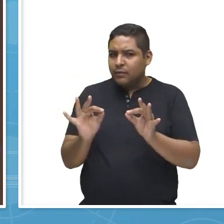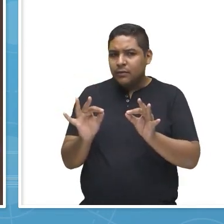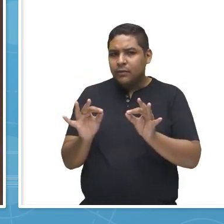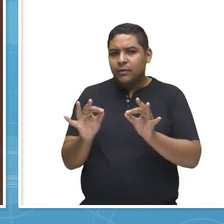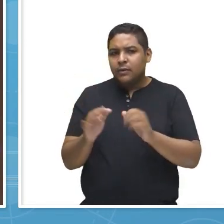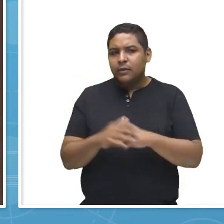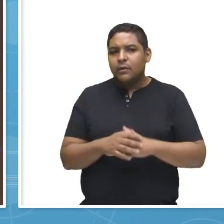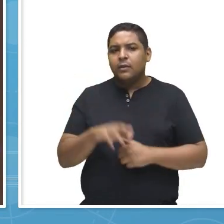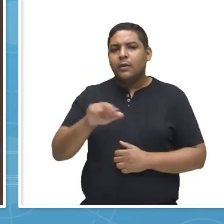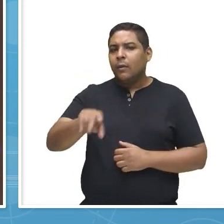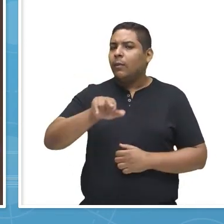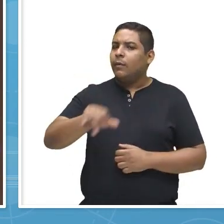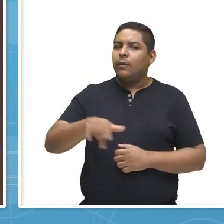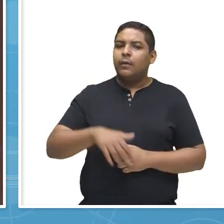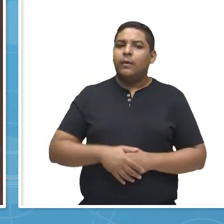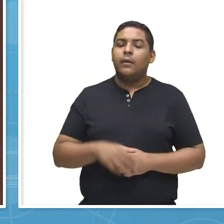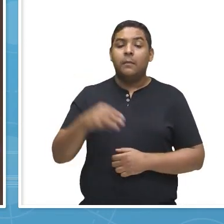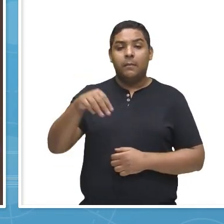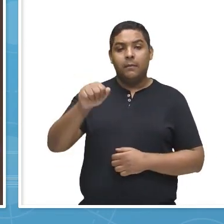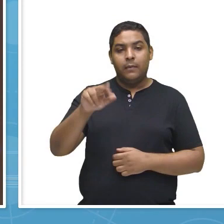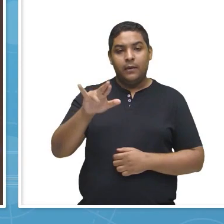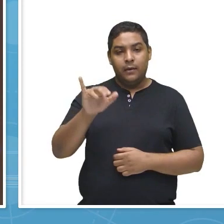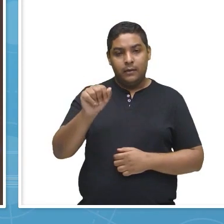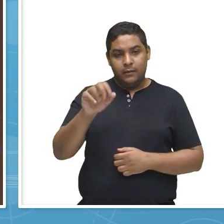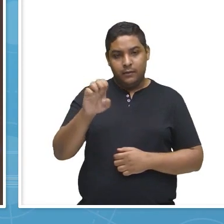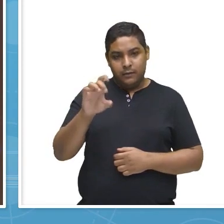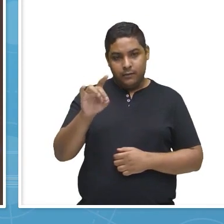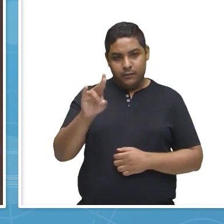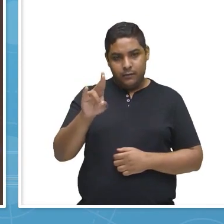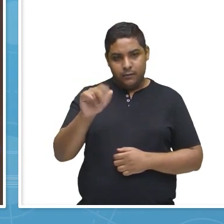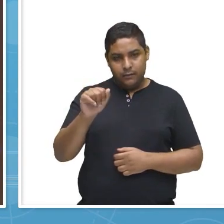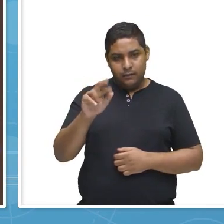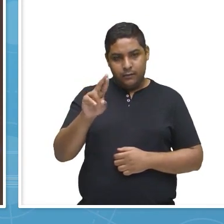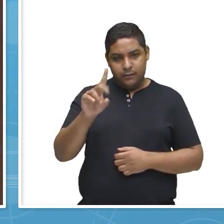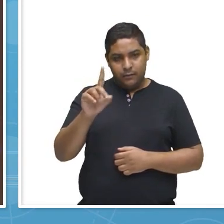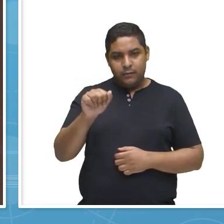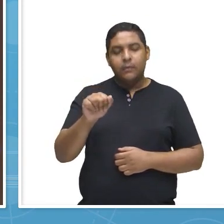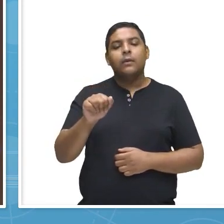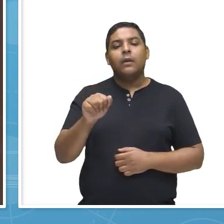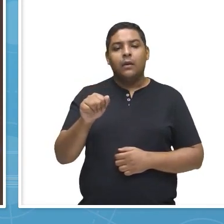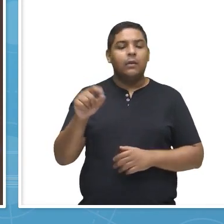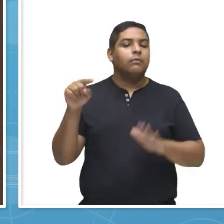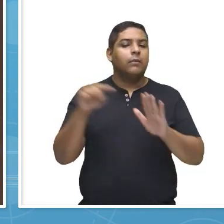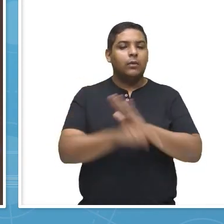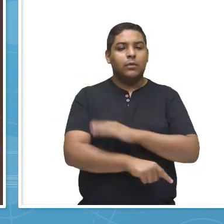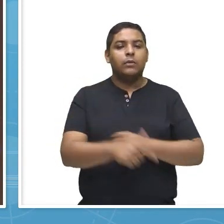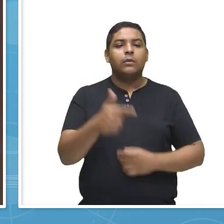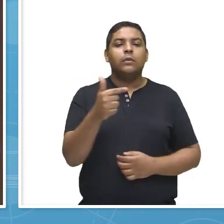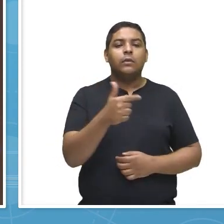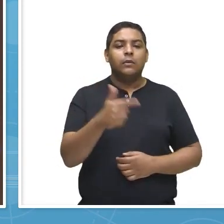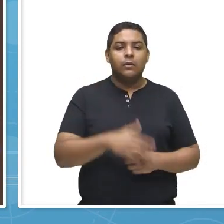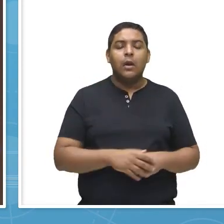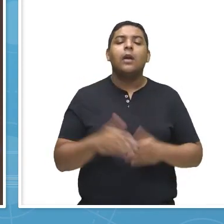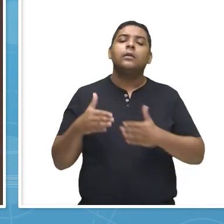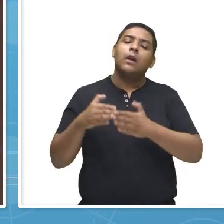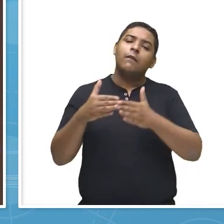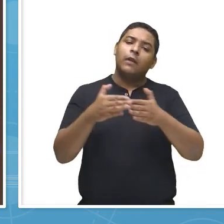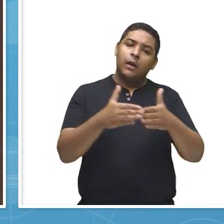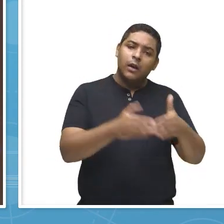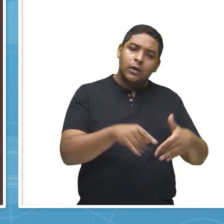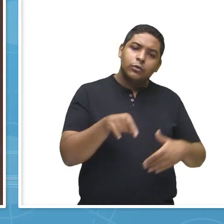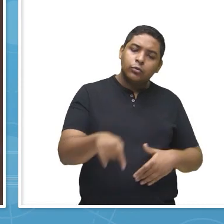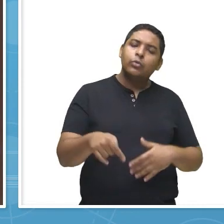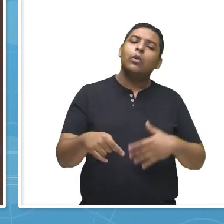que colocar. A Maria Eduarda colocou na questão 2, foi porque foi com as navegações que o